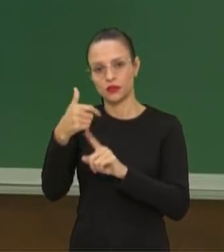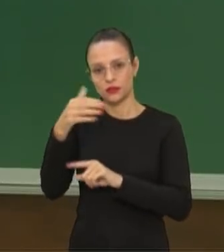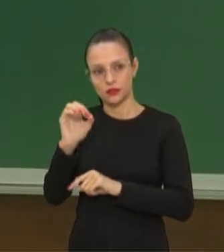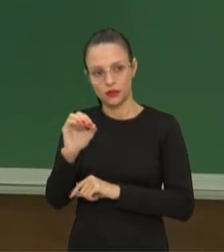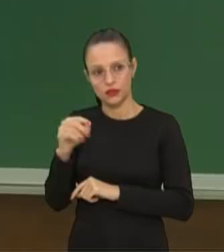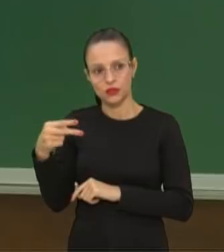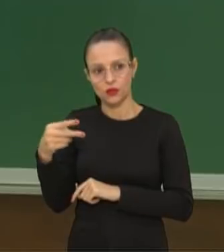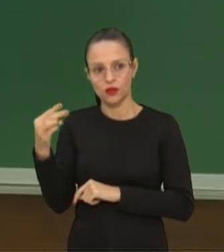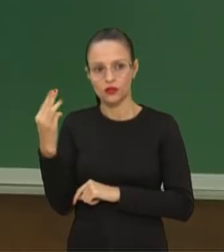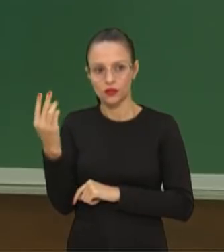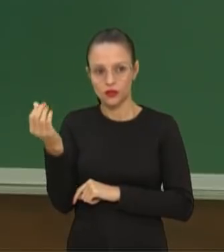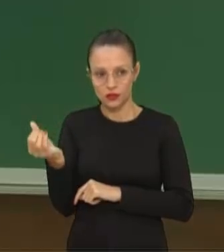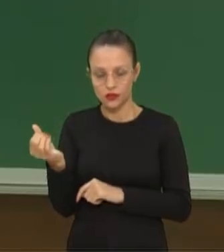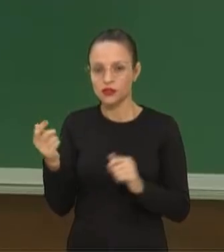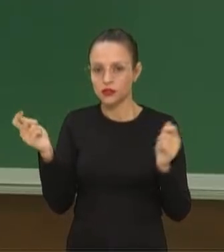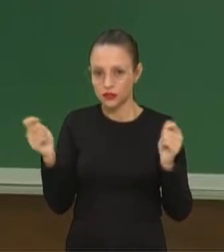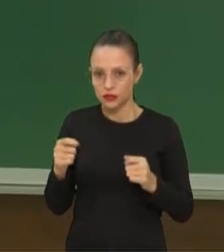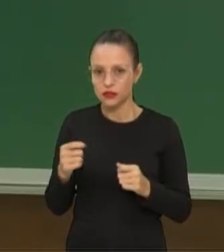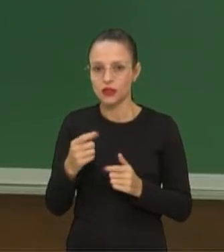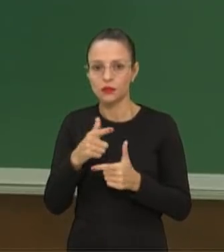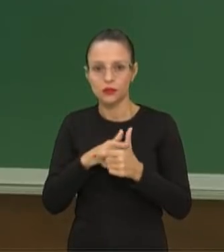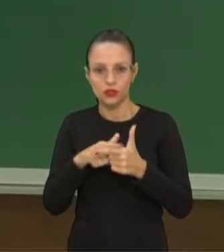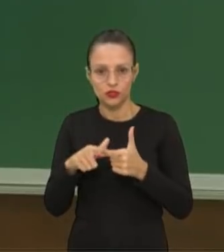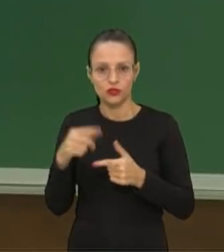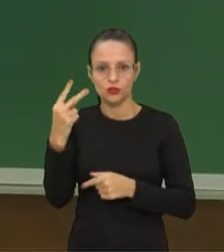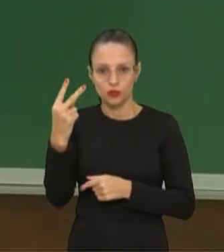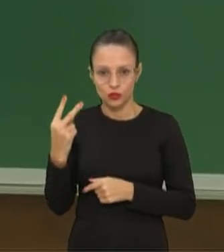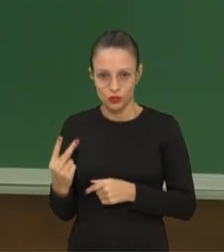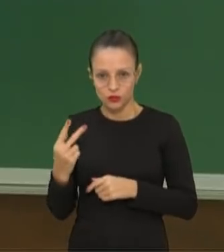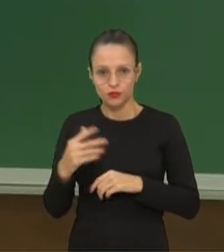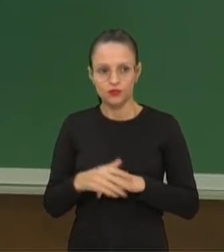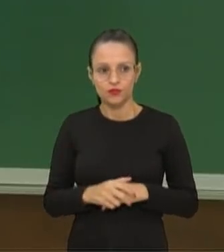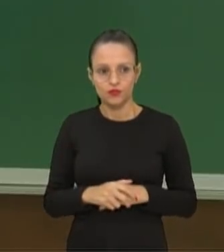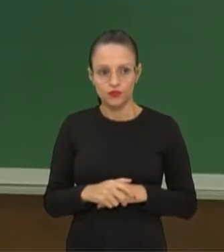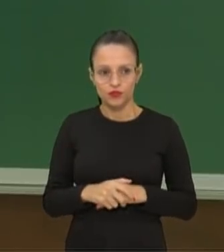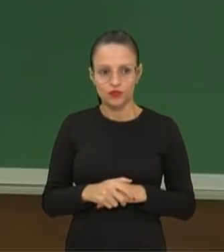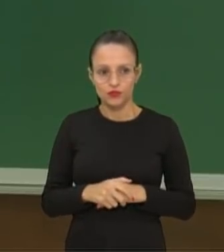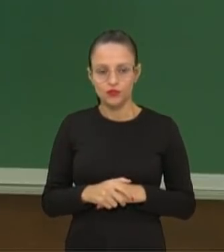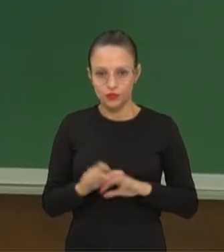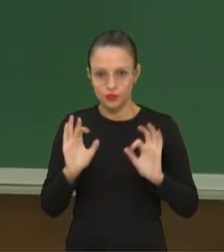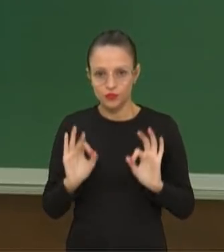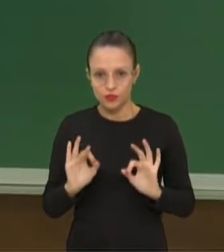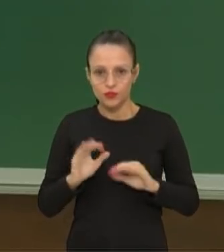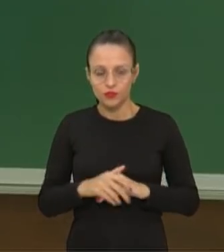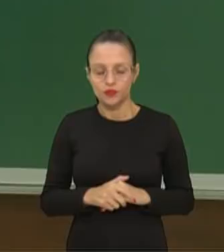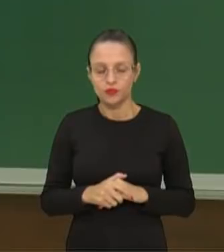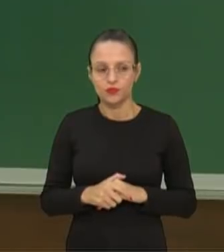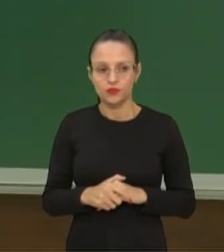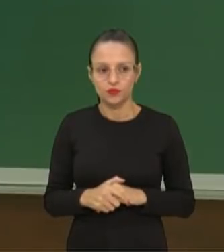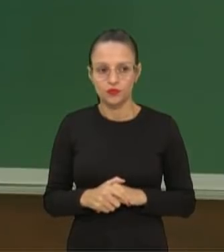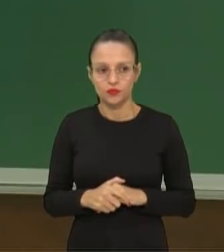Né? É possível dividir o numerador e o denominador por 2, aquilo que eu comentei com vocês, ó. Certo?